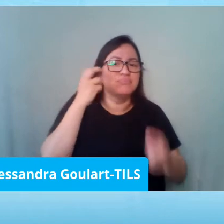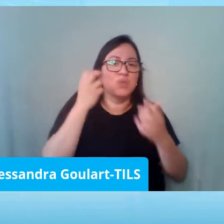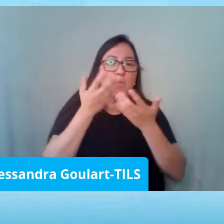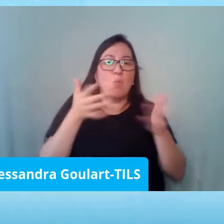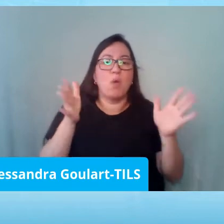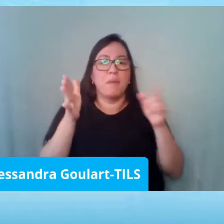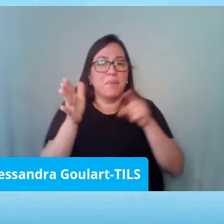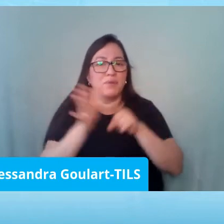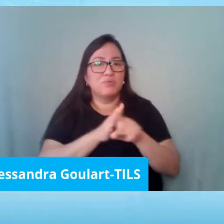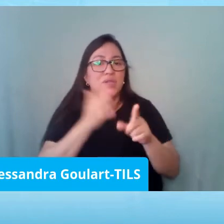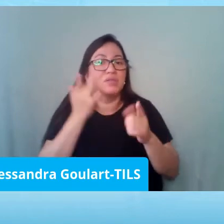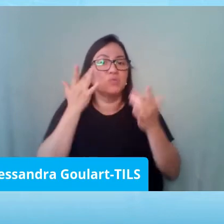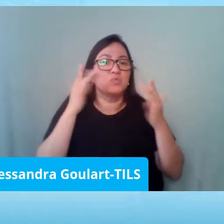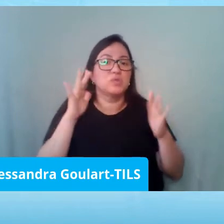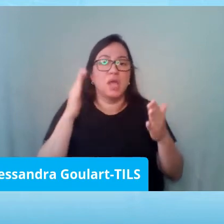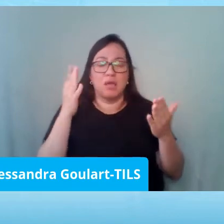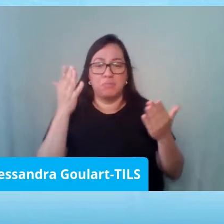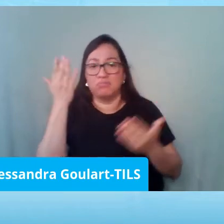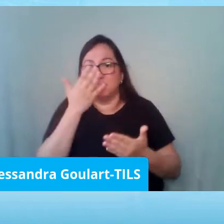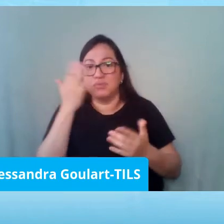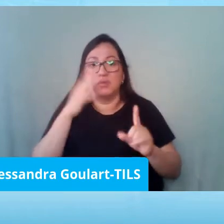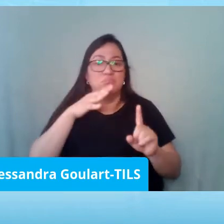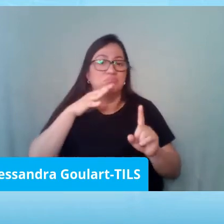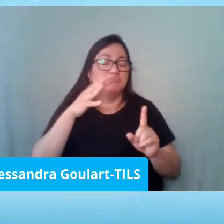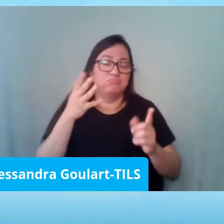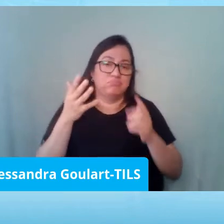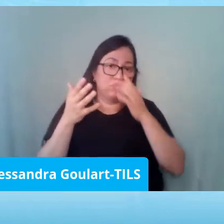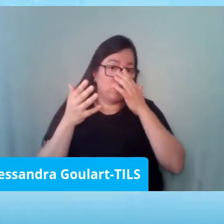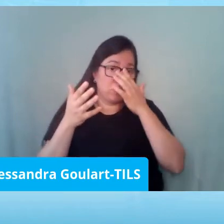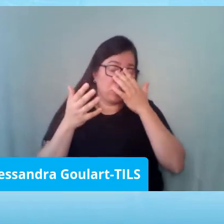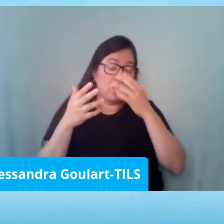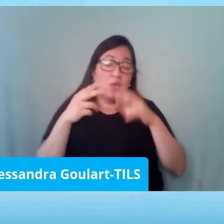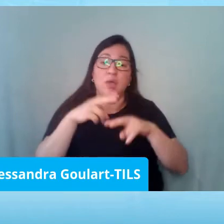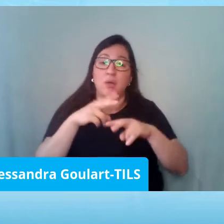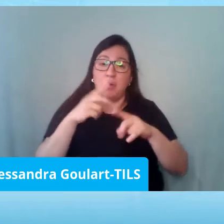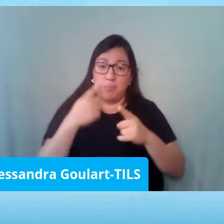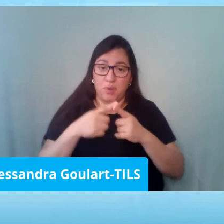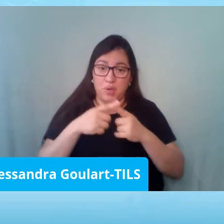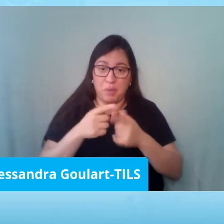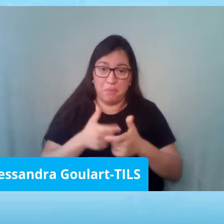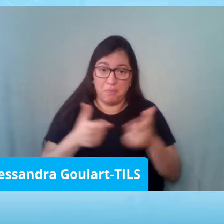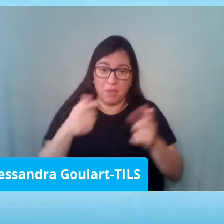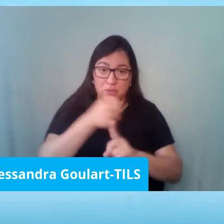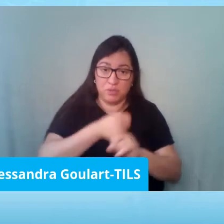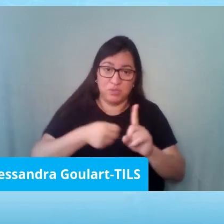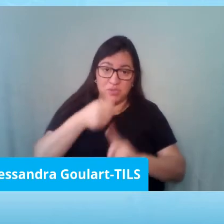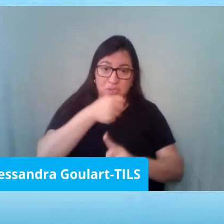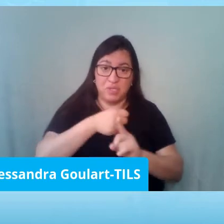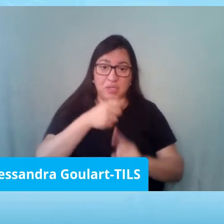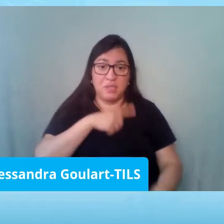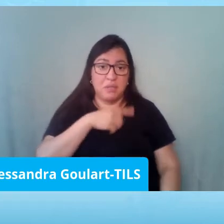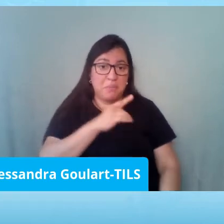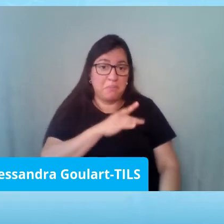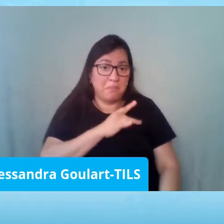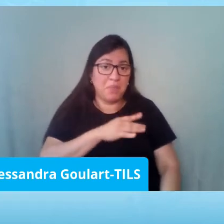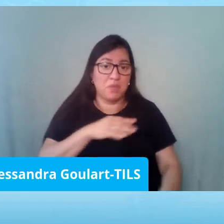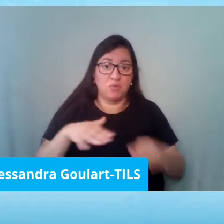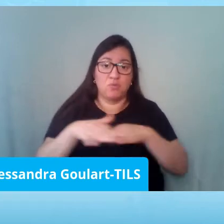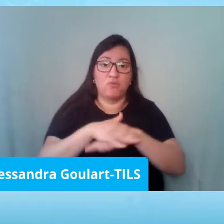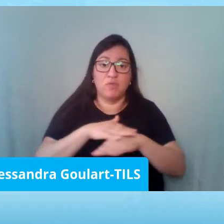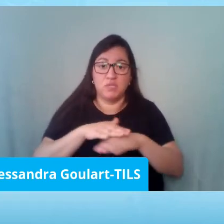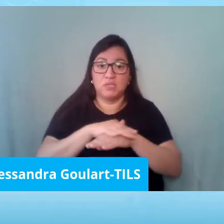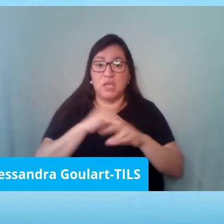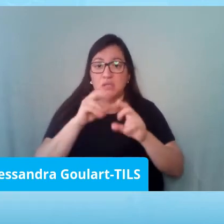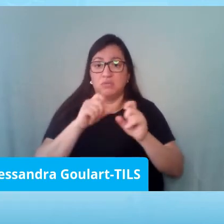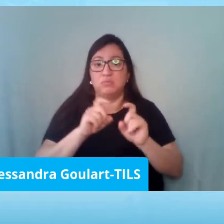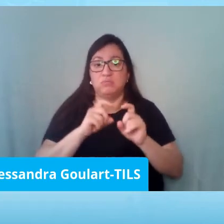tem uma dificuldade, enquanto sociedade, de falar sobre a sexualidade das pessoas, de falar sobre o sexo, que é